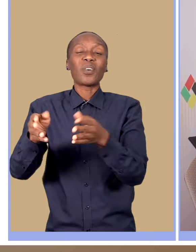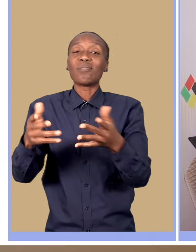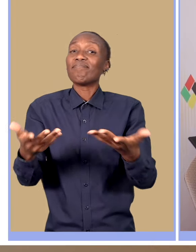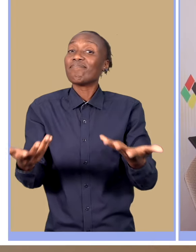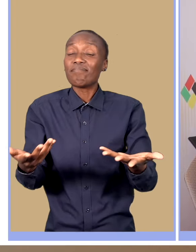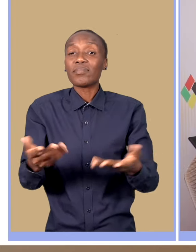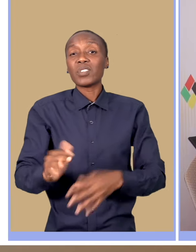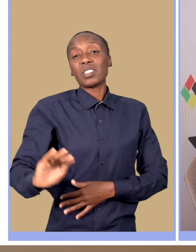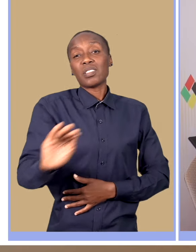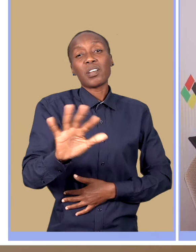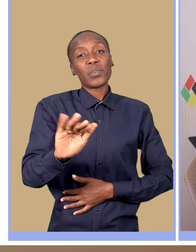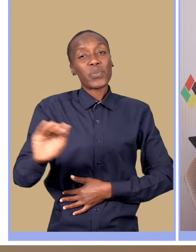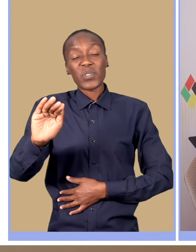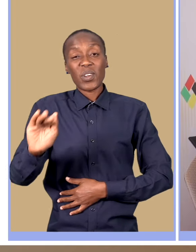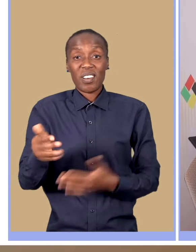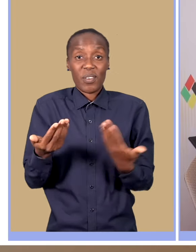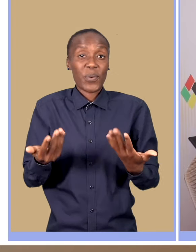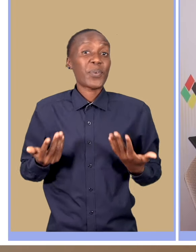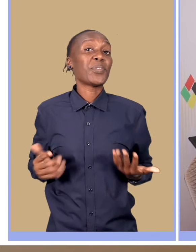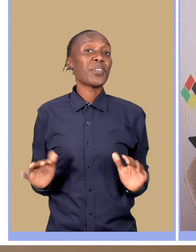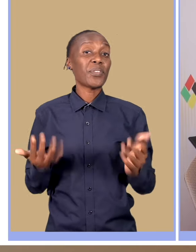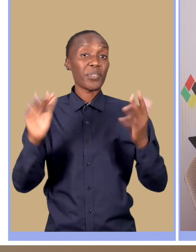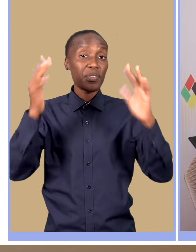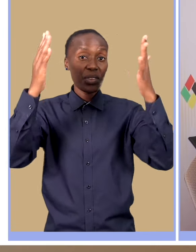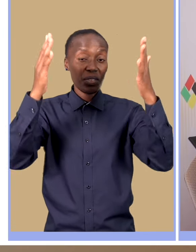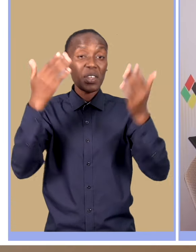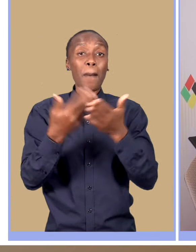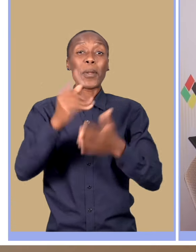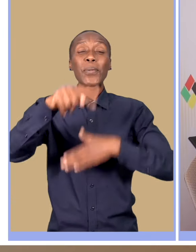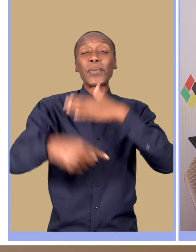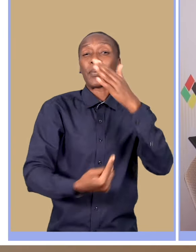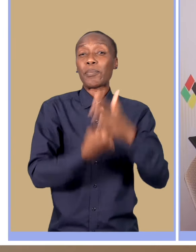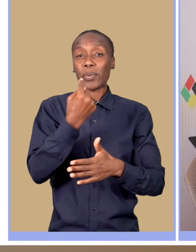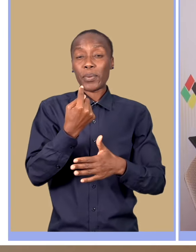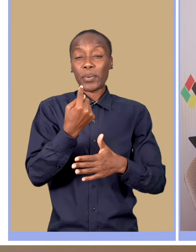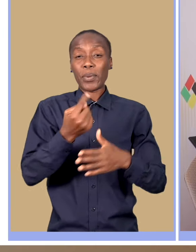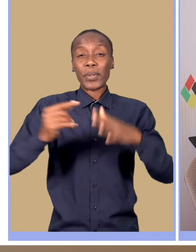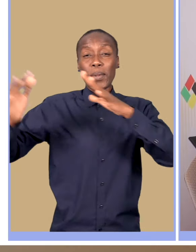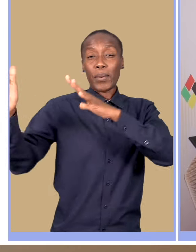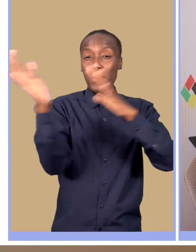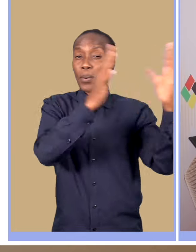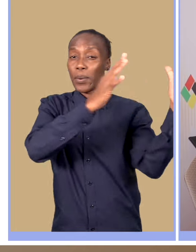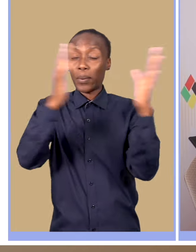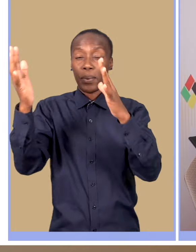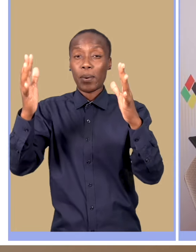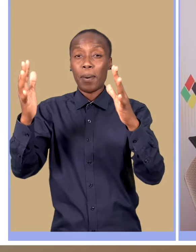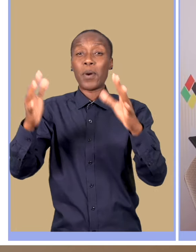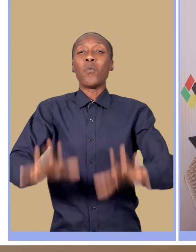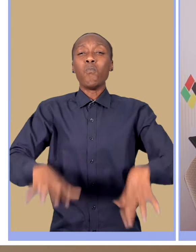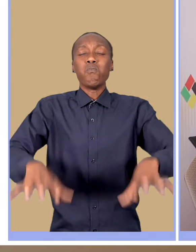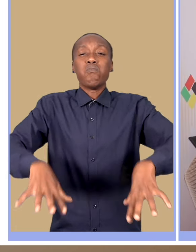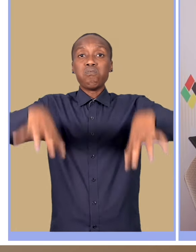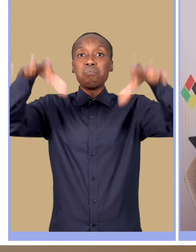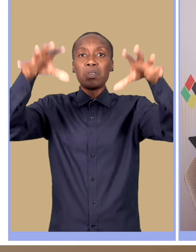necessidades, enfim, das zonas em que nós estamos a viver, das possibilidades dessas zonas serem afetadas por algum